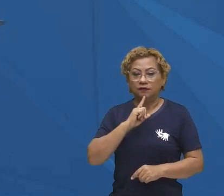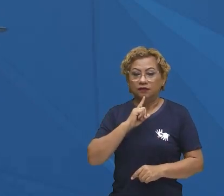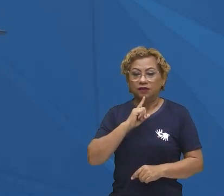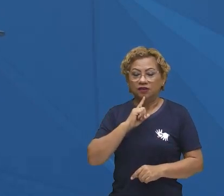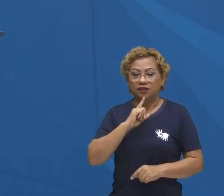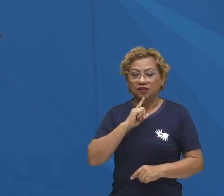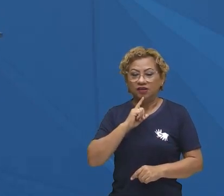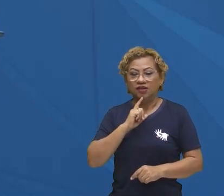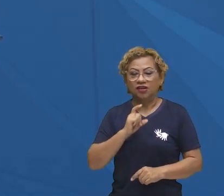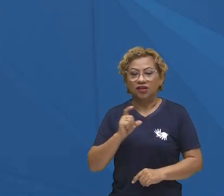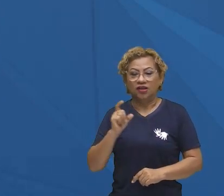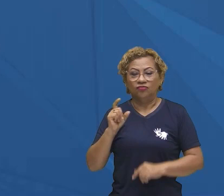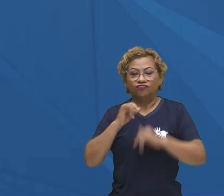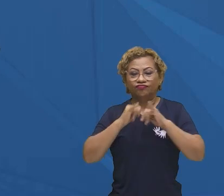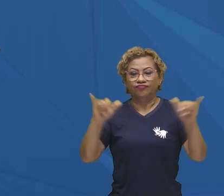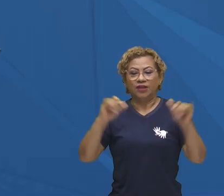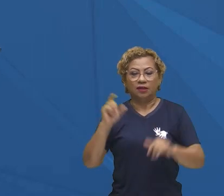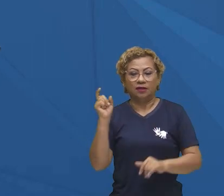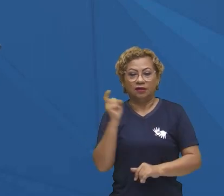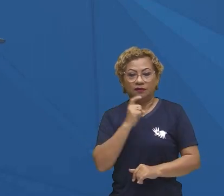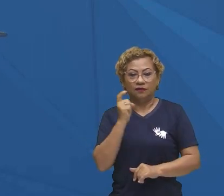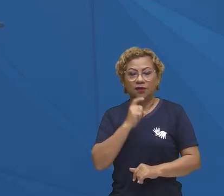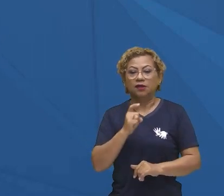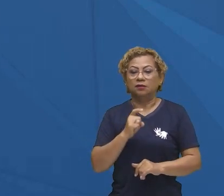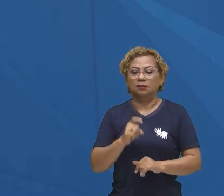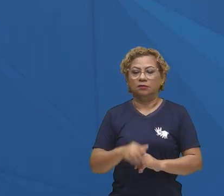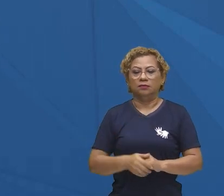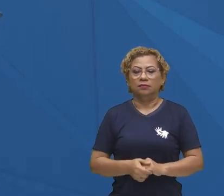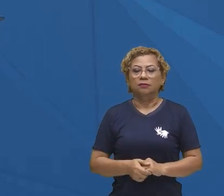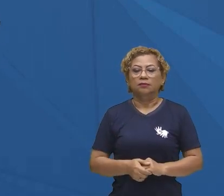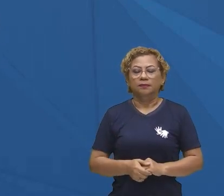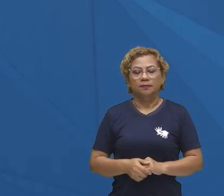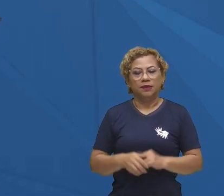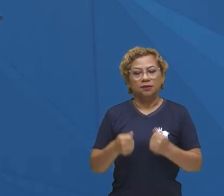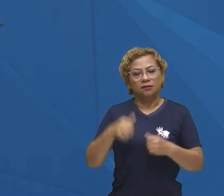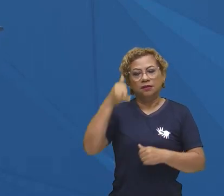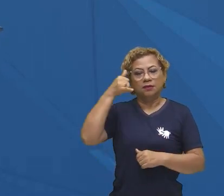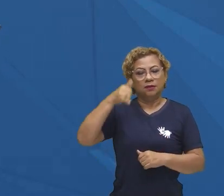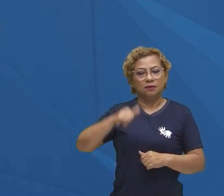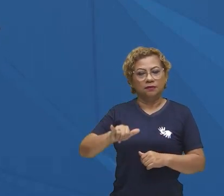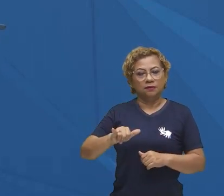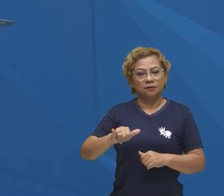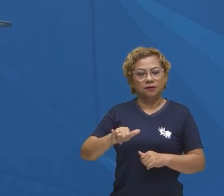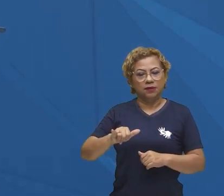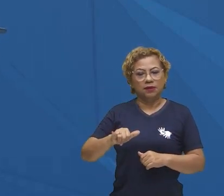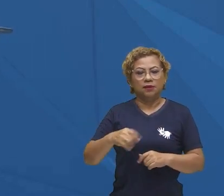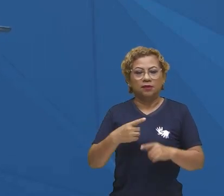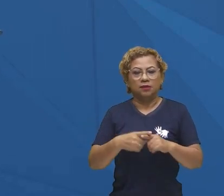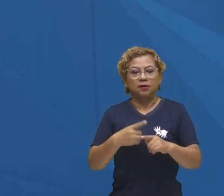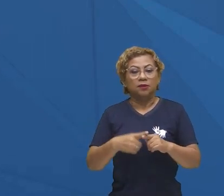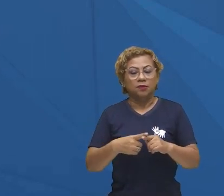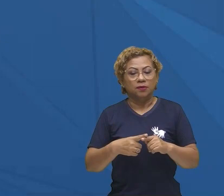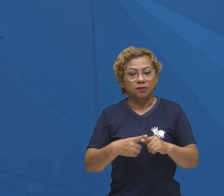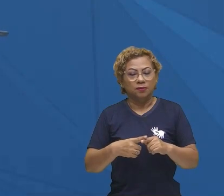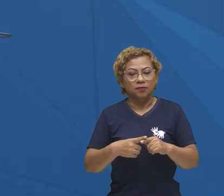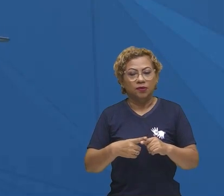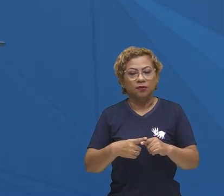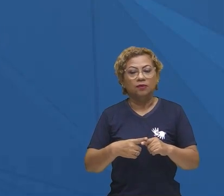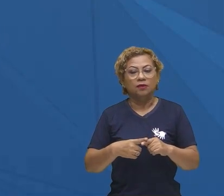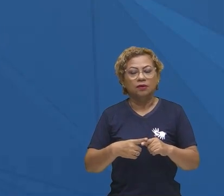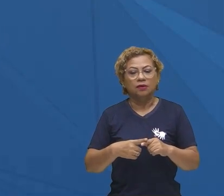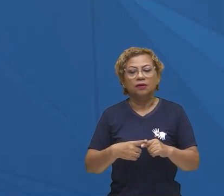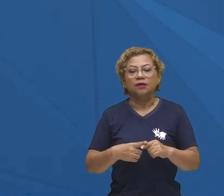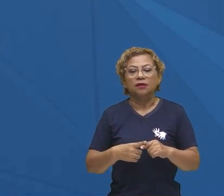sua identidade. E muitas vezes esse ato de não se identificar está atrelado